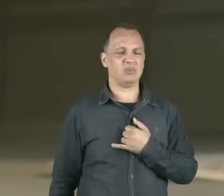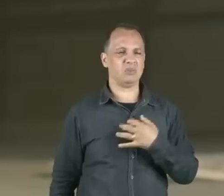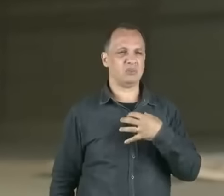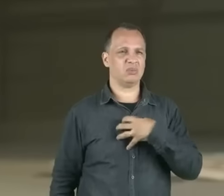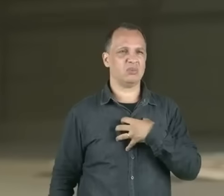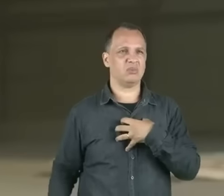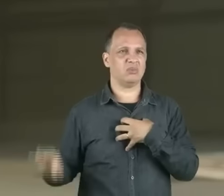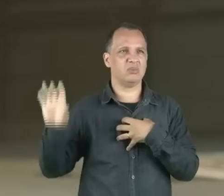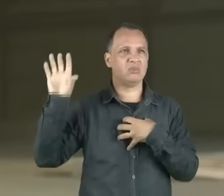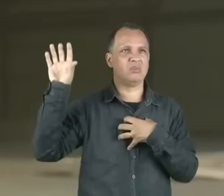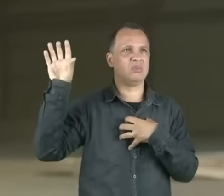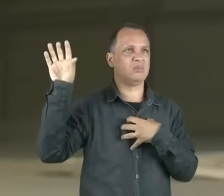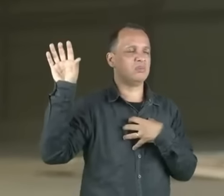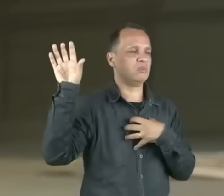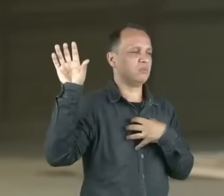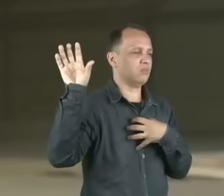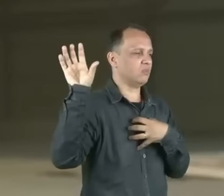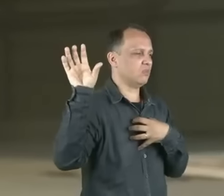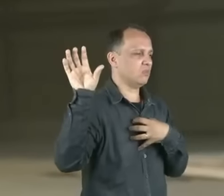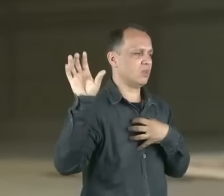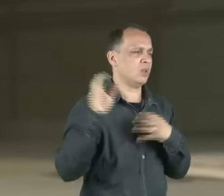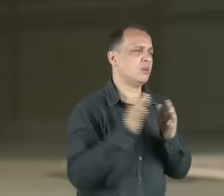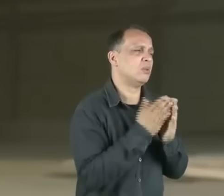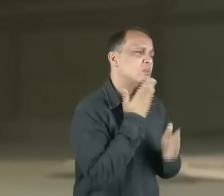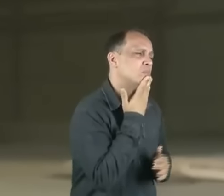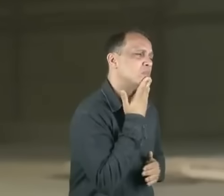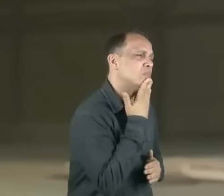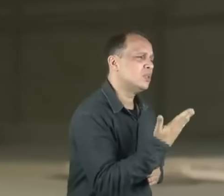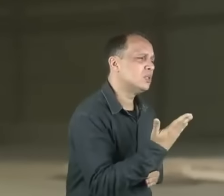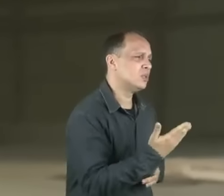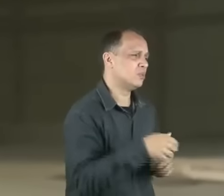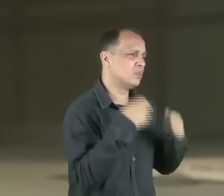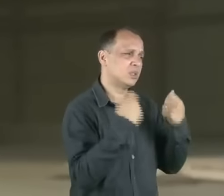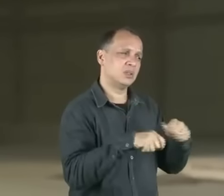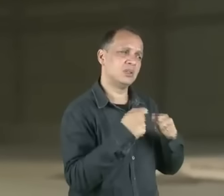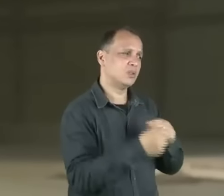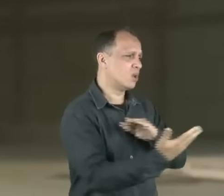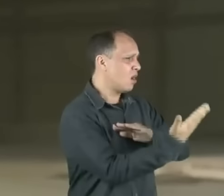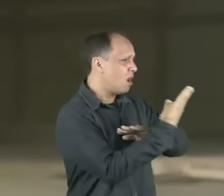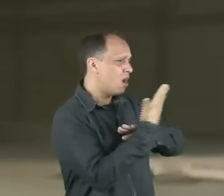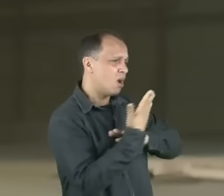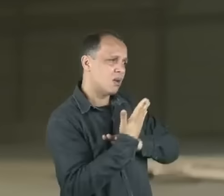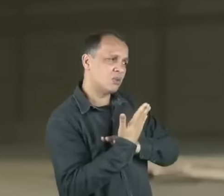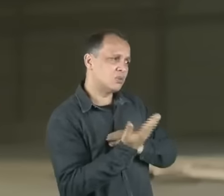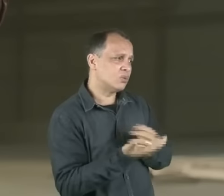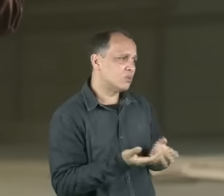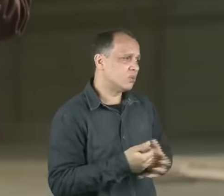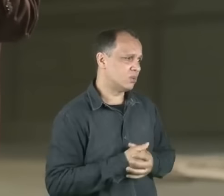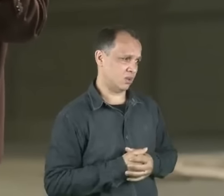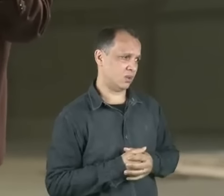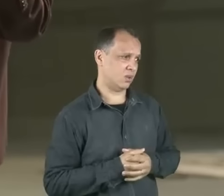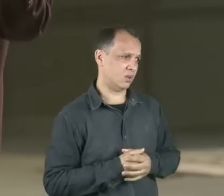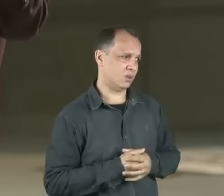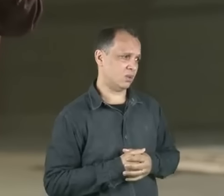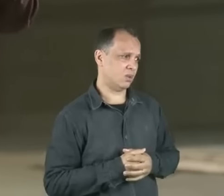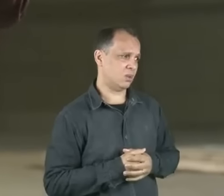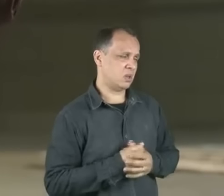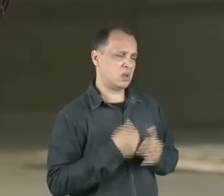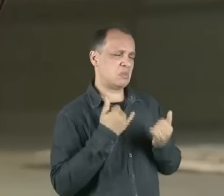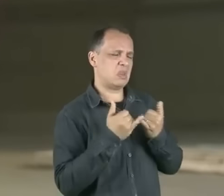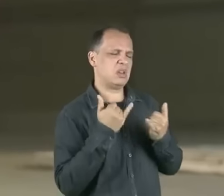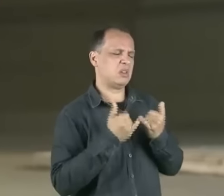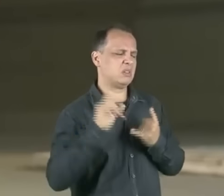eu não sei onde Deus está eu preciso que você me ajude a trazer Deus de volta e eu pensei só o espírito santo pode fazer